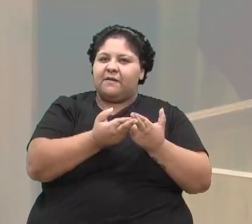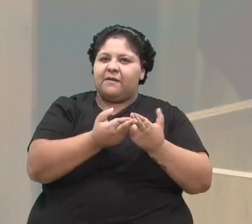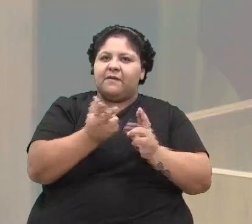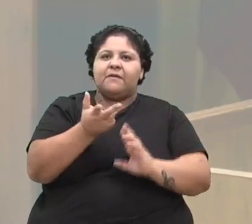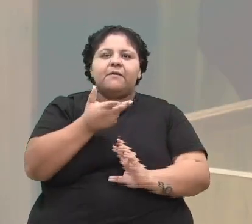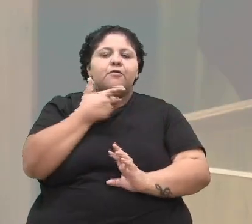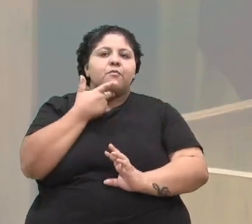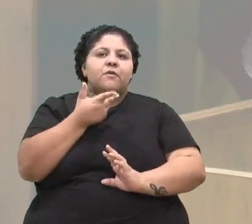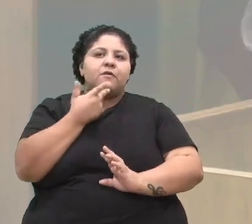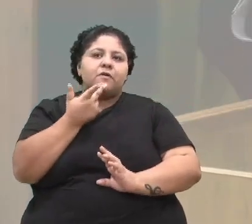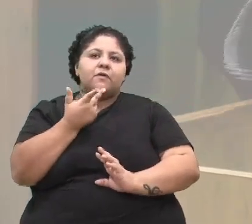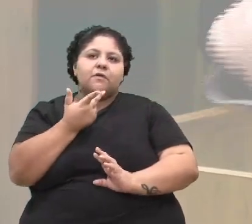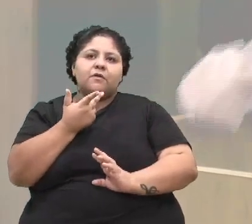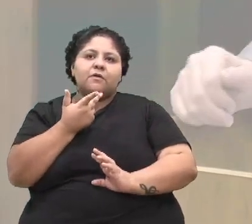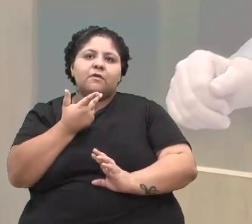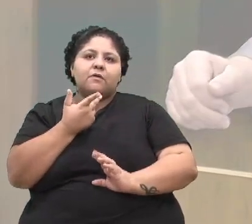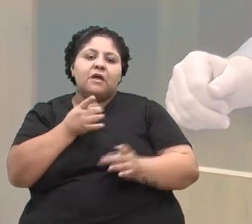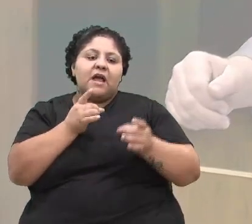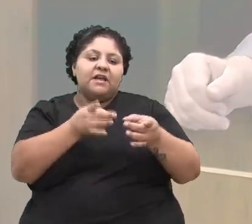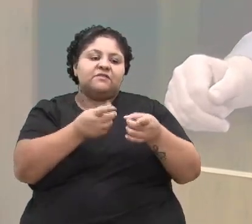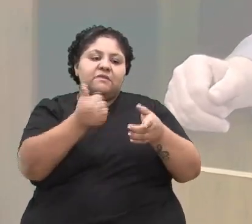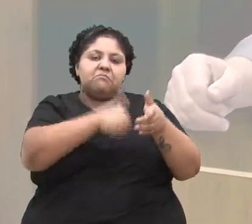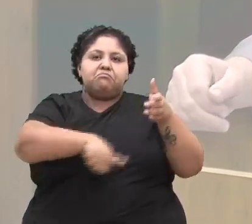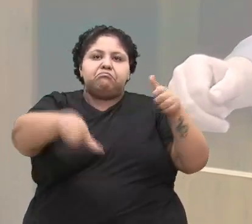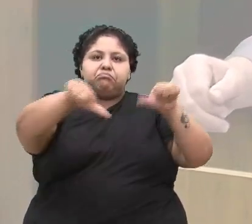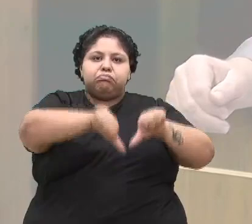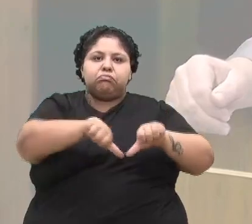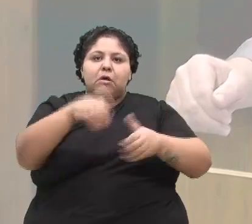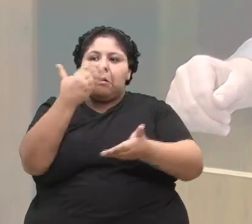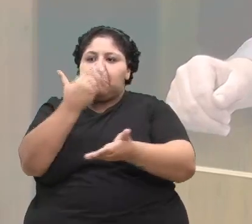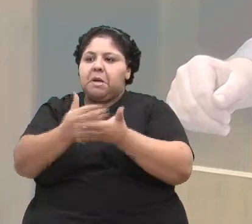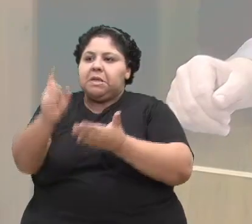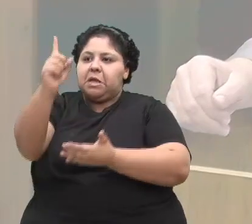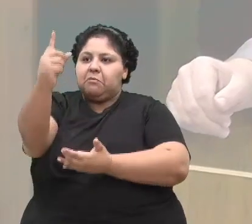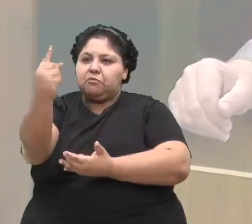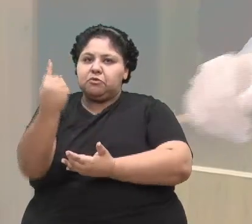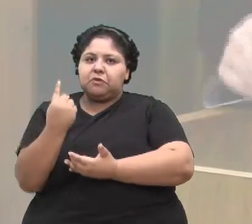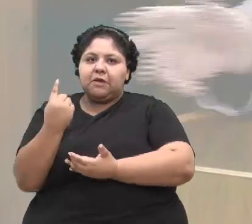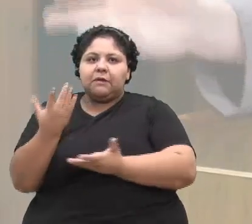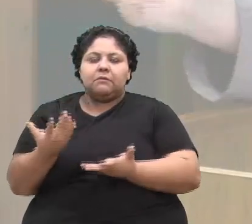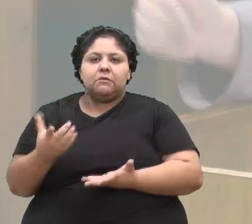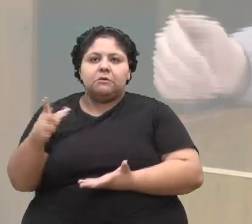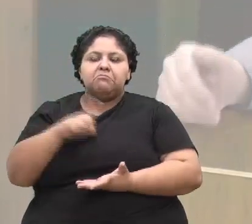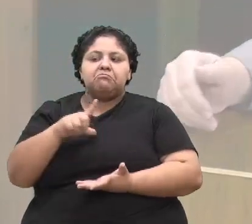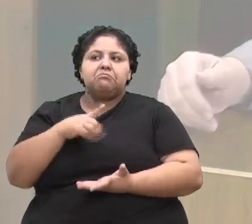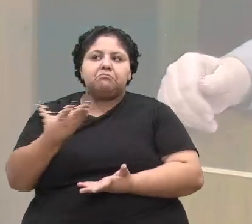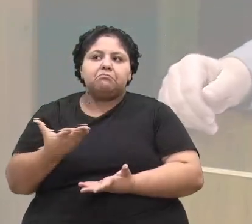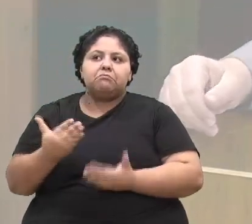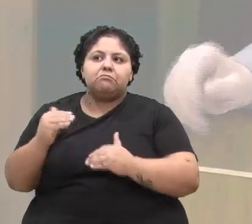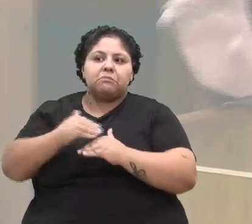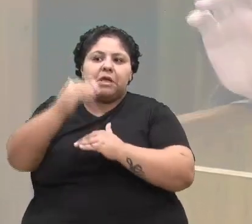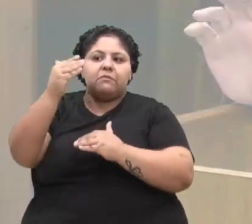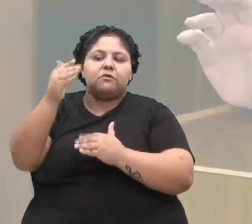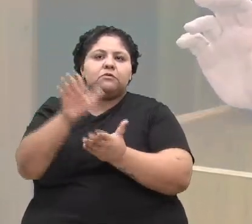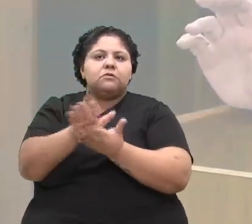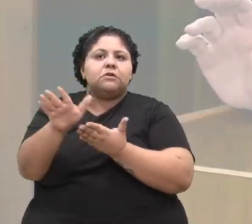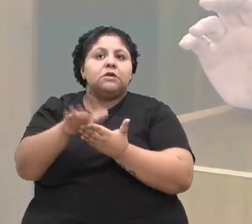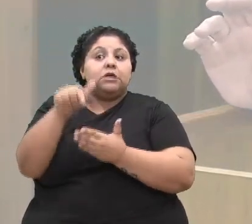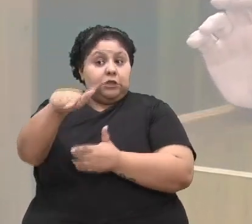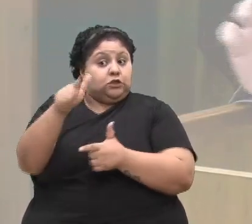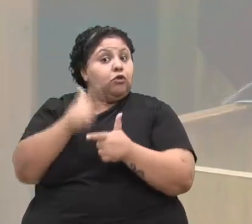dizer as vendas caíram, perdemos o cliente, não temos mais produto, isso é o